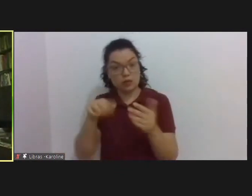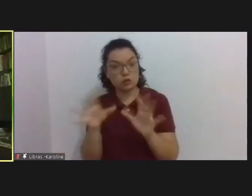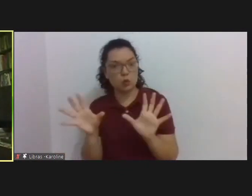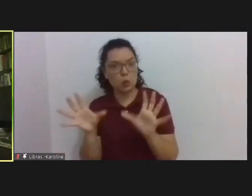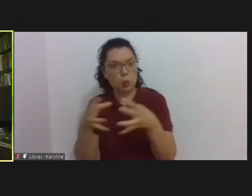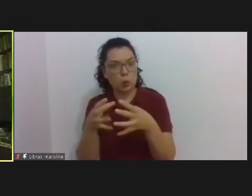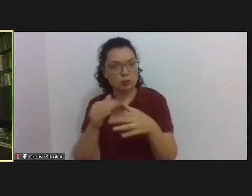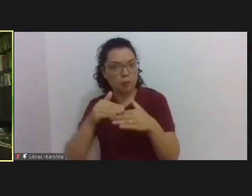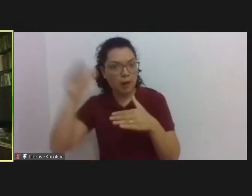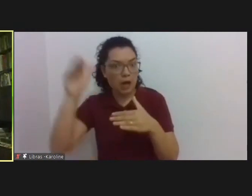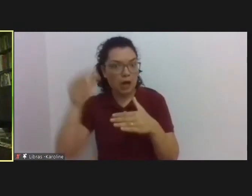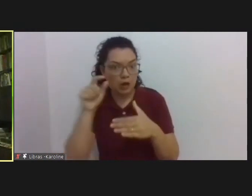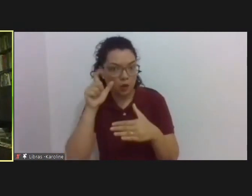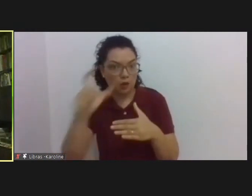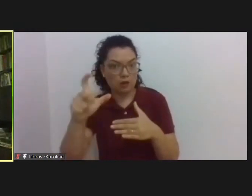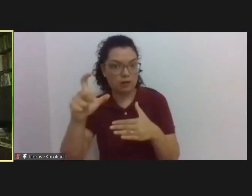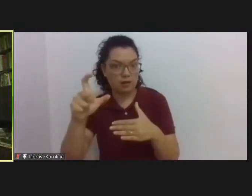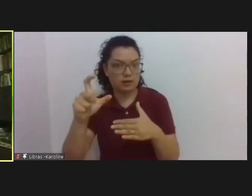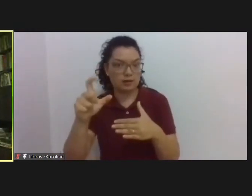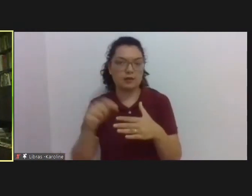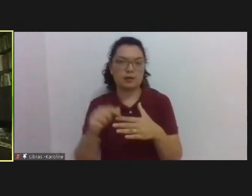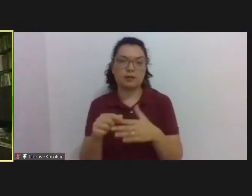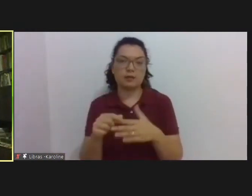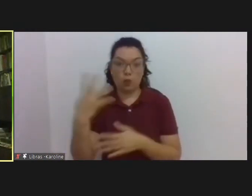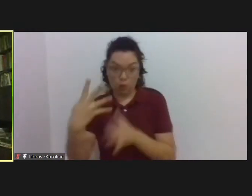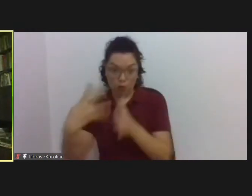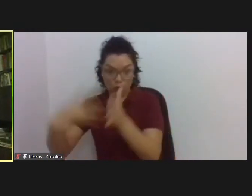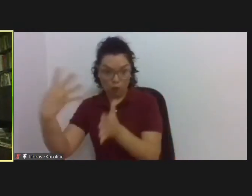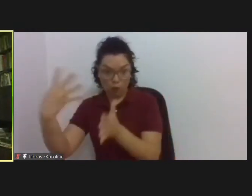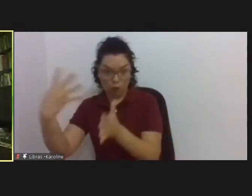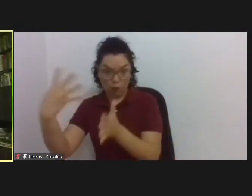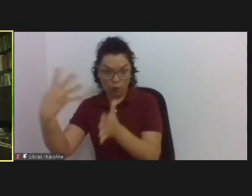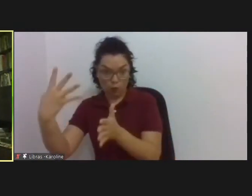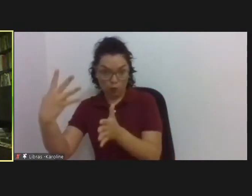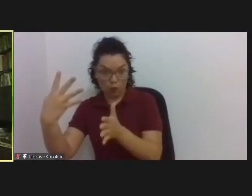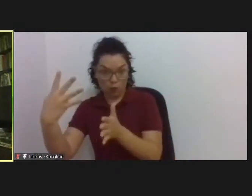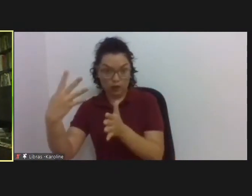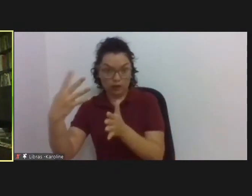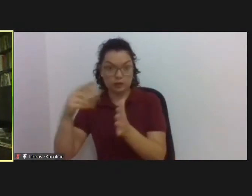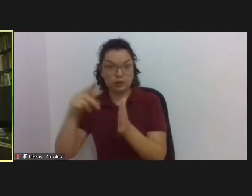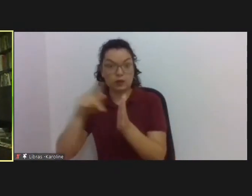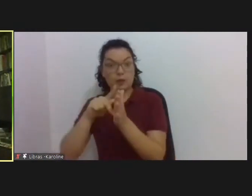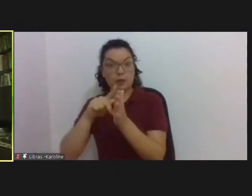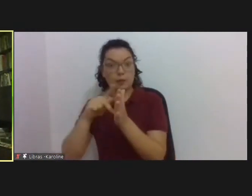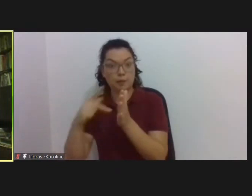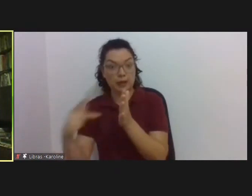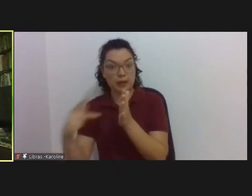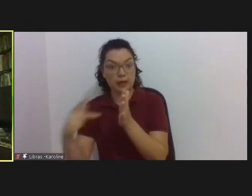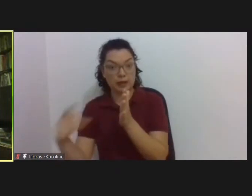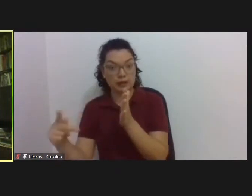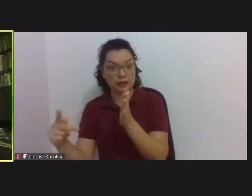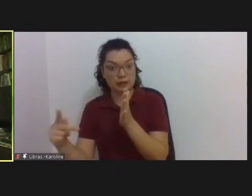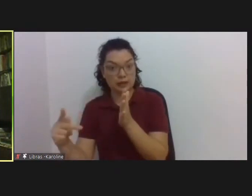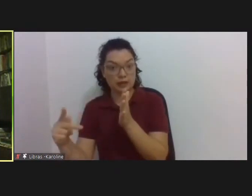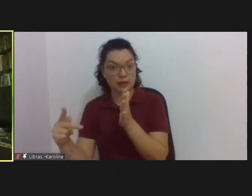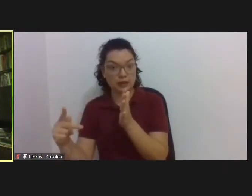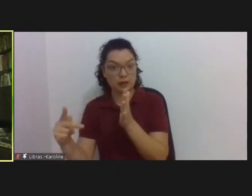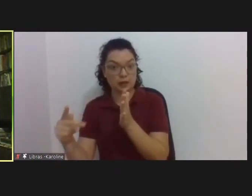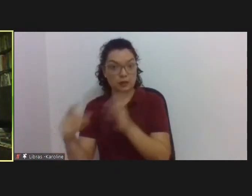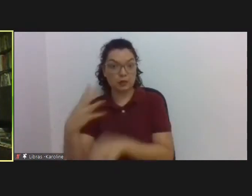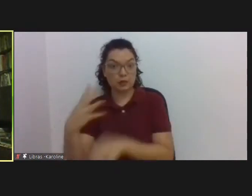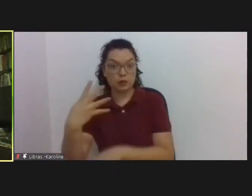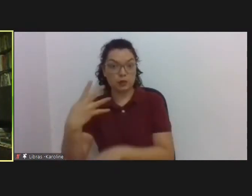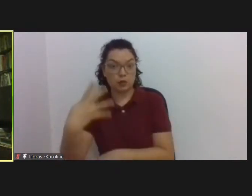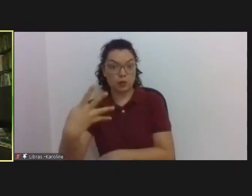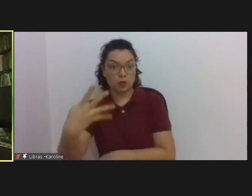nosso Anampar. O eixo 4, Patrimônio, Escalas e Processos, com 48 trabalhos. E, finalmente, Intercâmbios